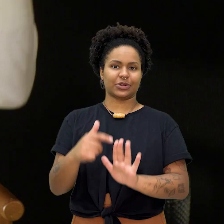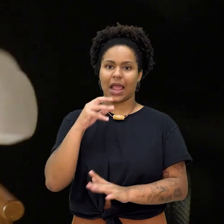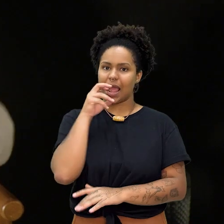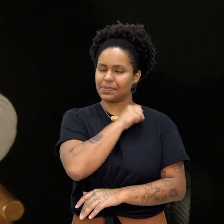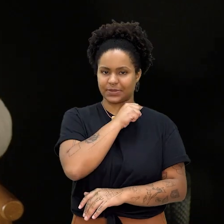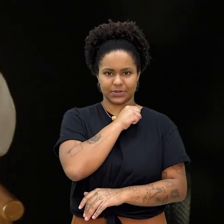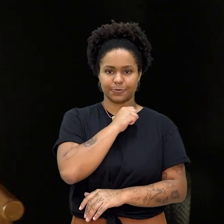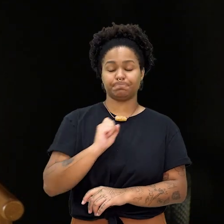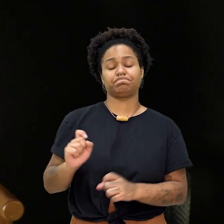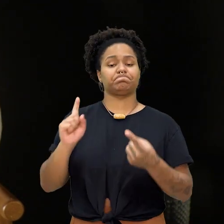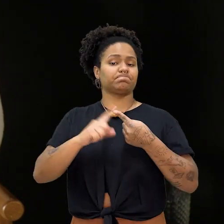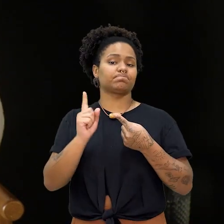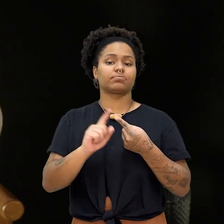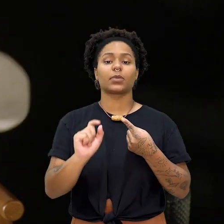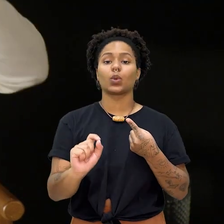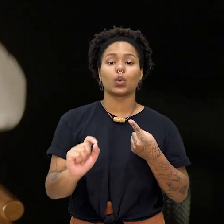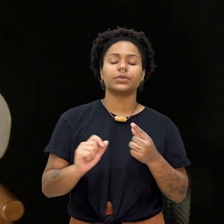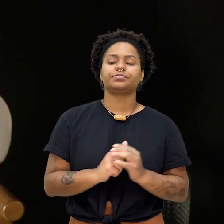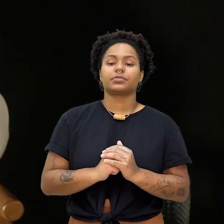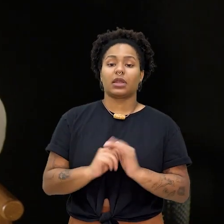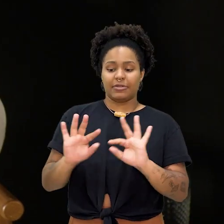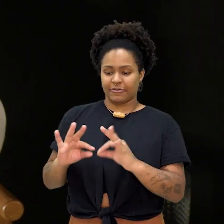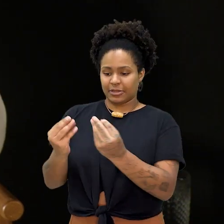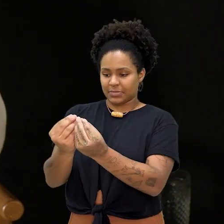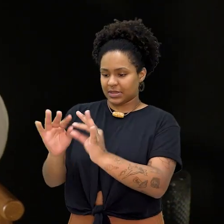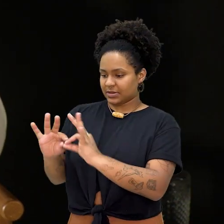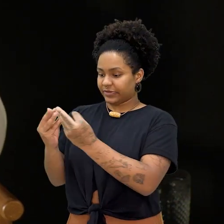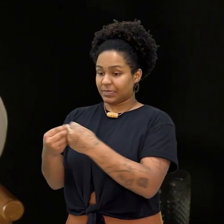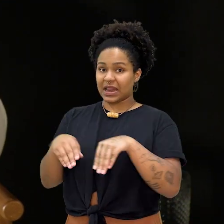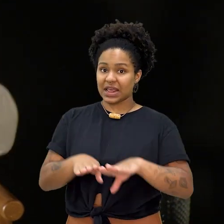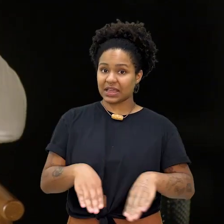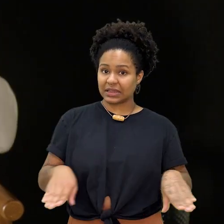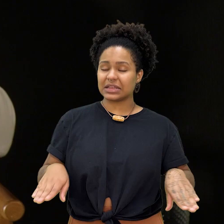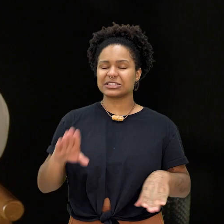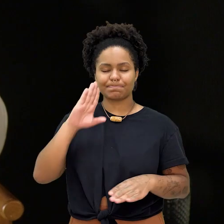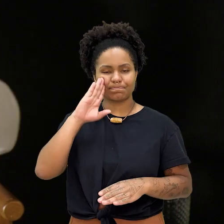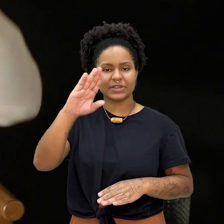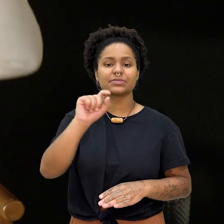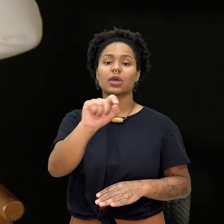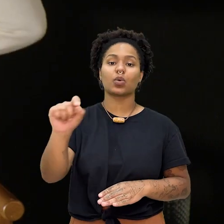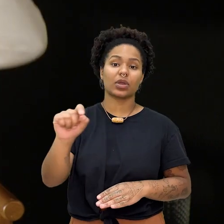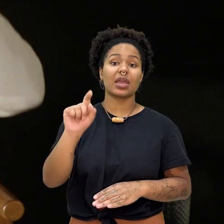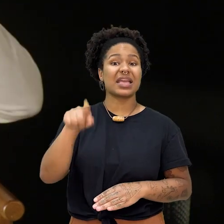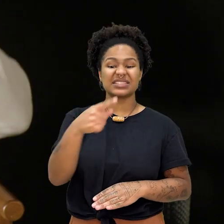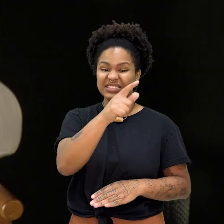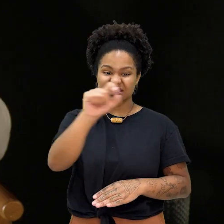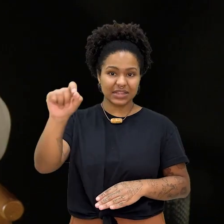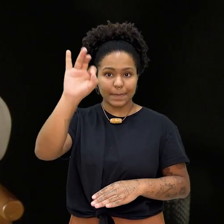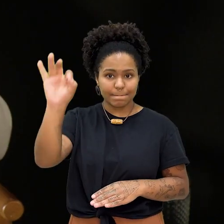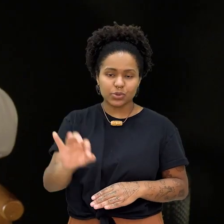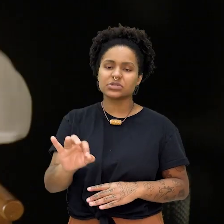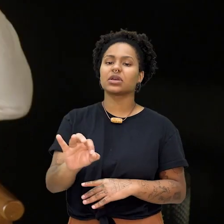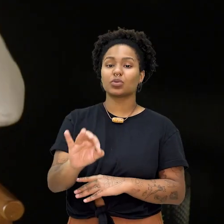muito rapidamente. O primeiro deles: todas as famílias com crianças priorizaram, aí eu estou falando de